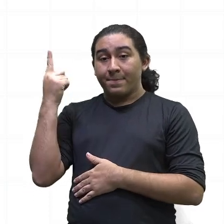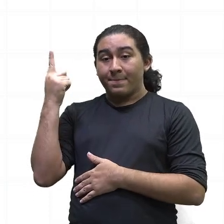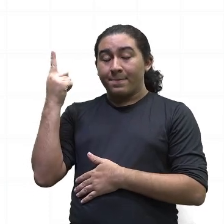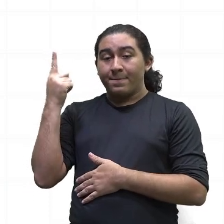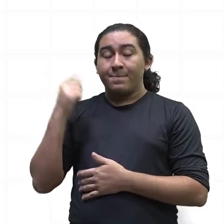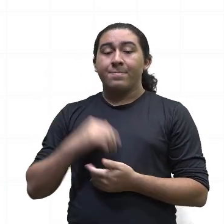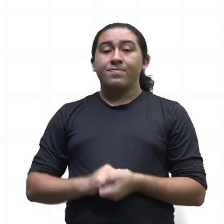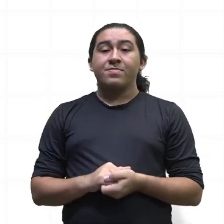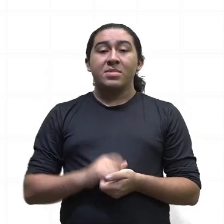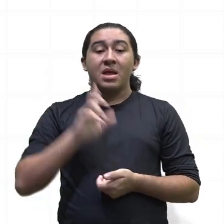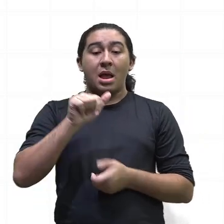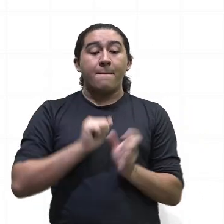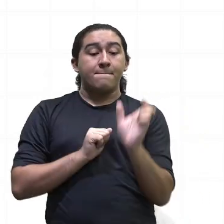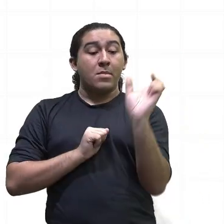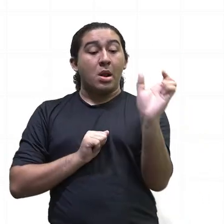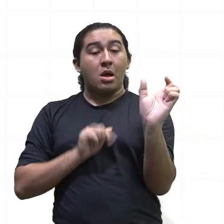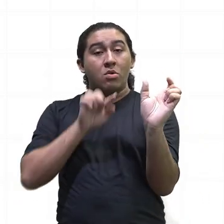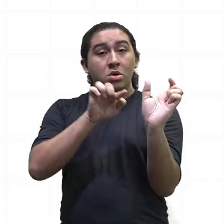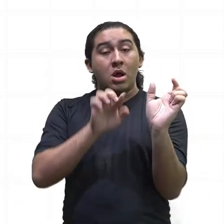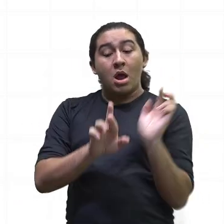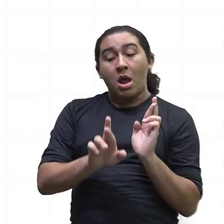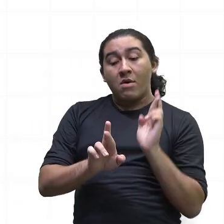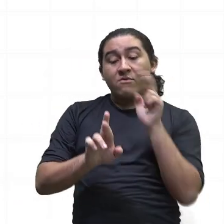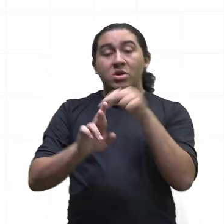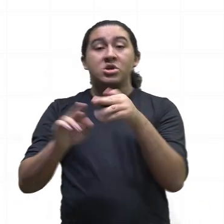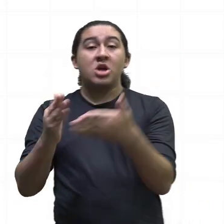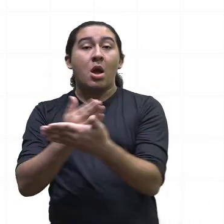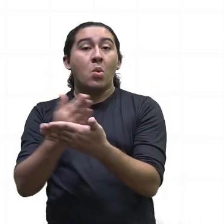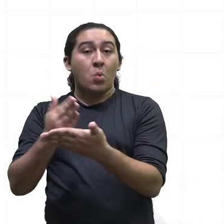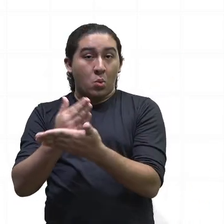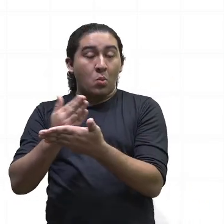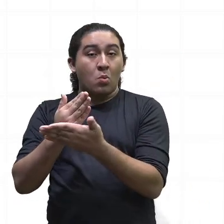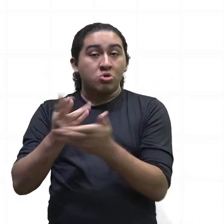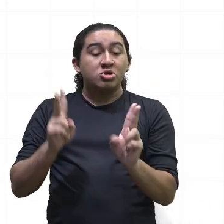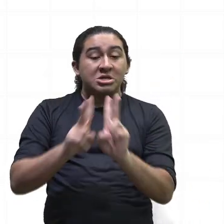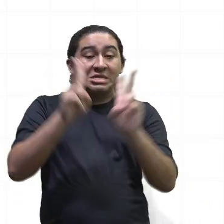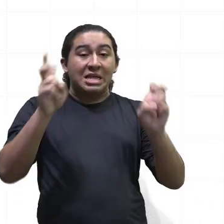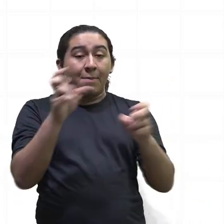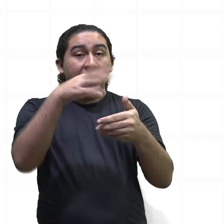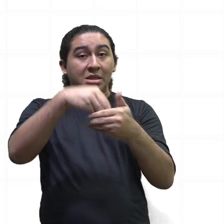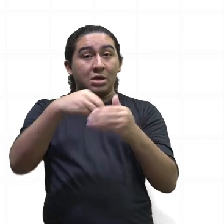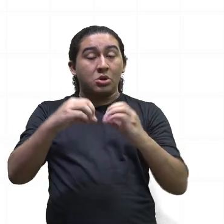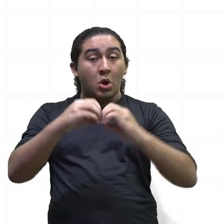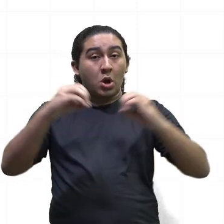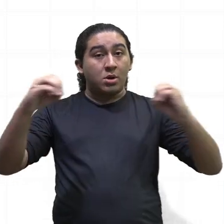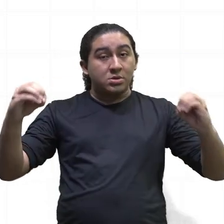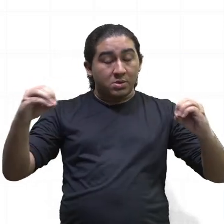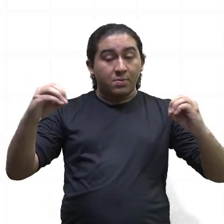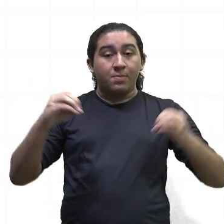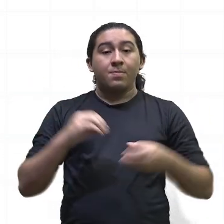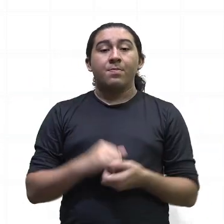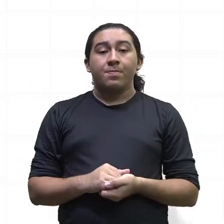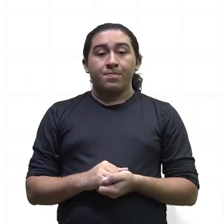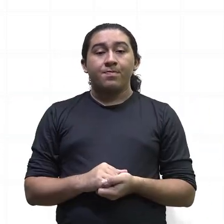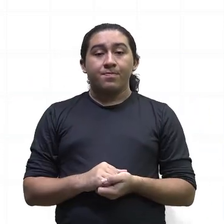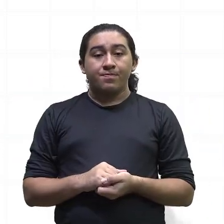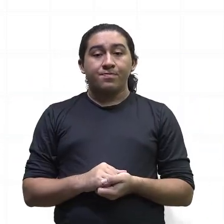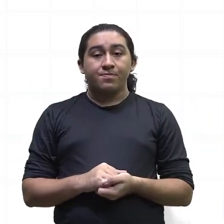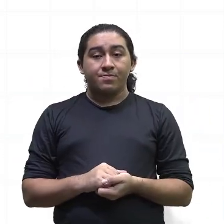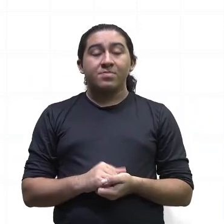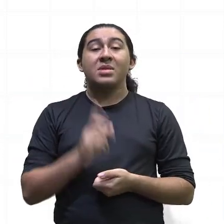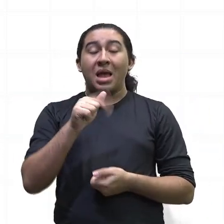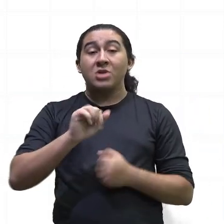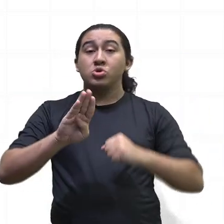oração é o termo sobre quem ou o que se fala. Ele corresponde a um sintagma